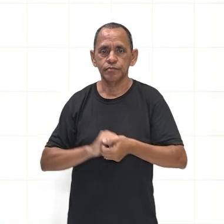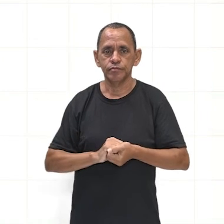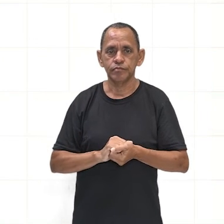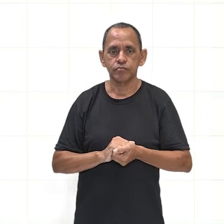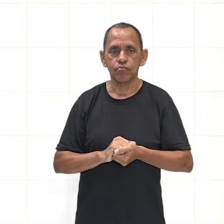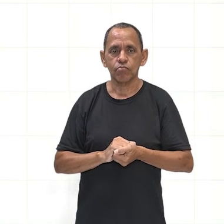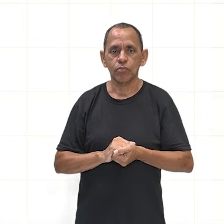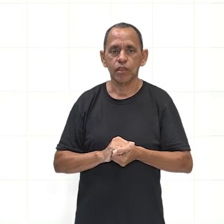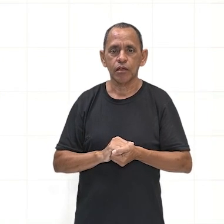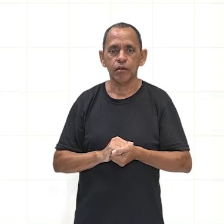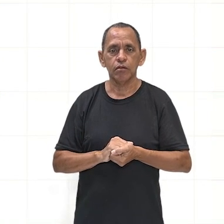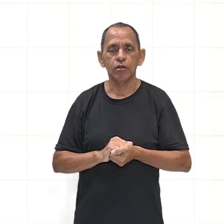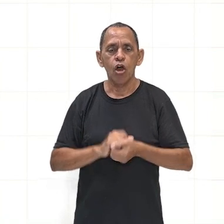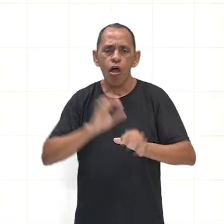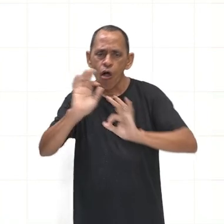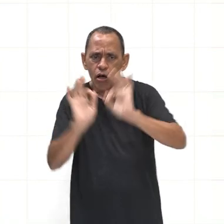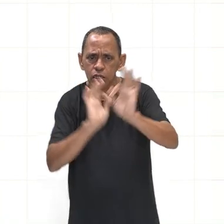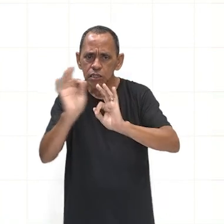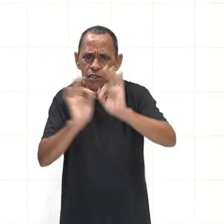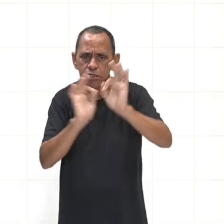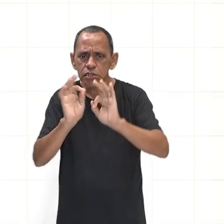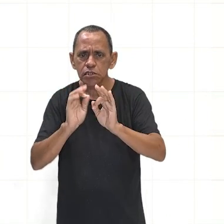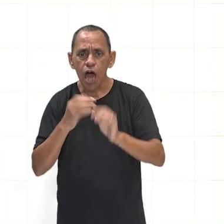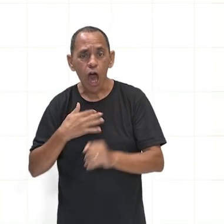grande exército.